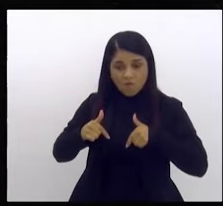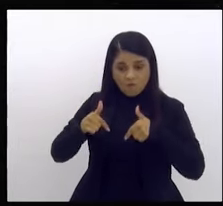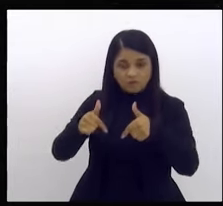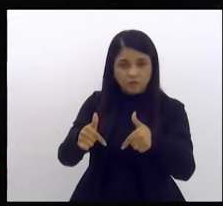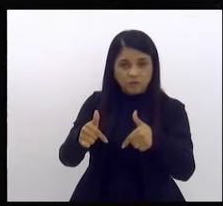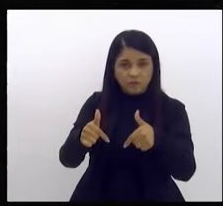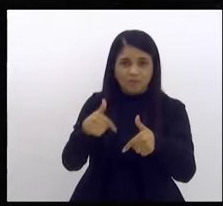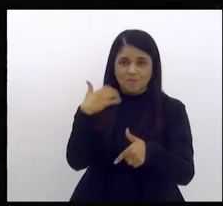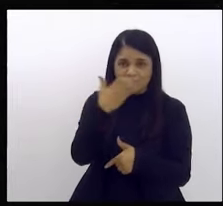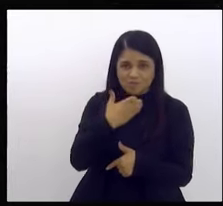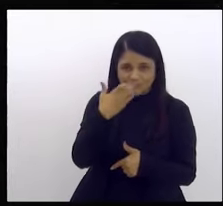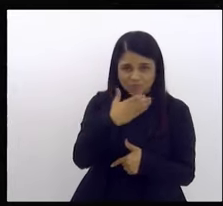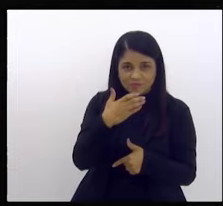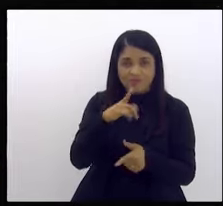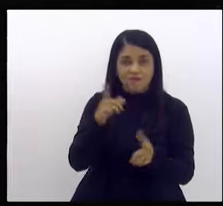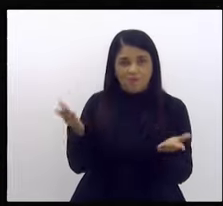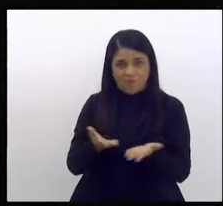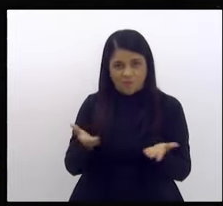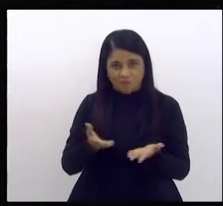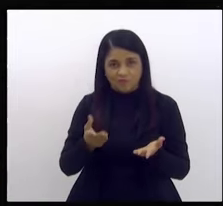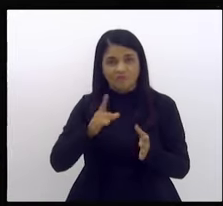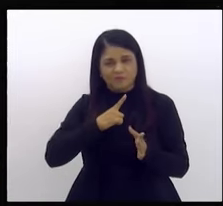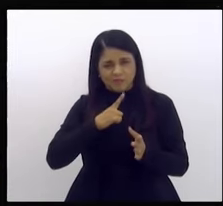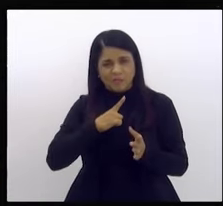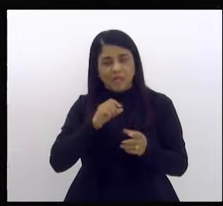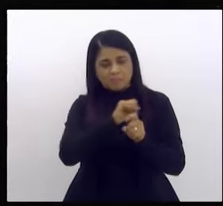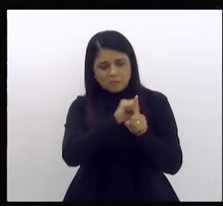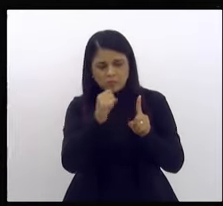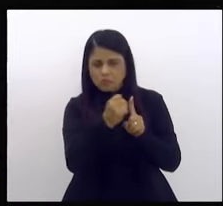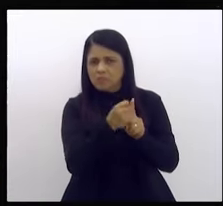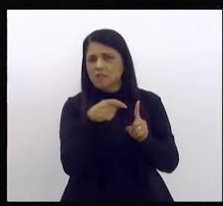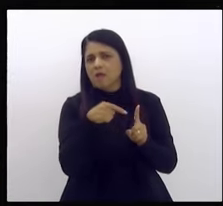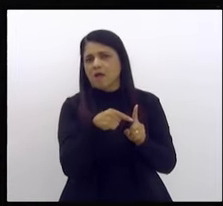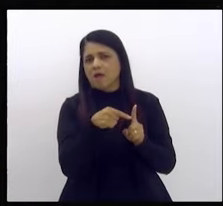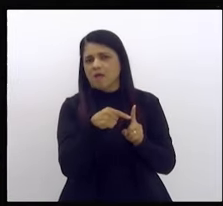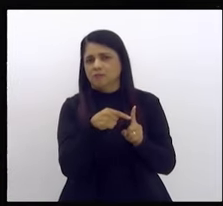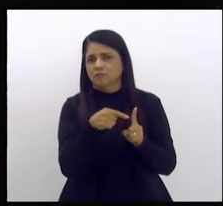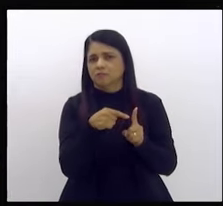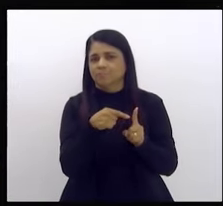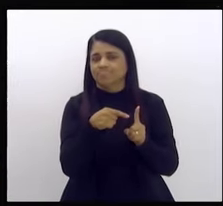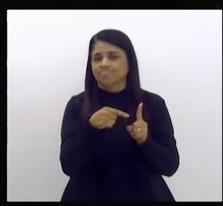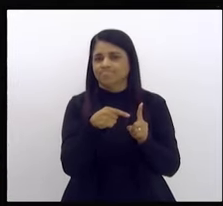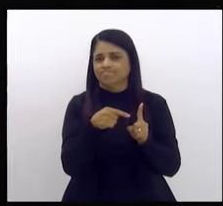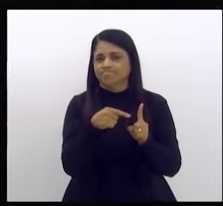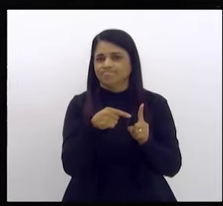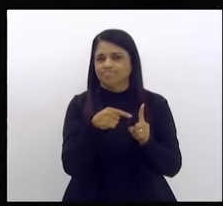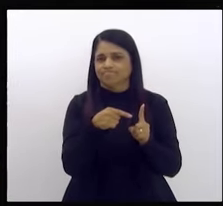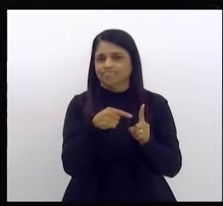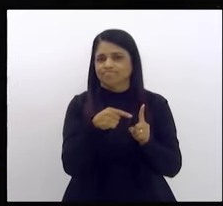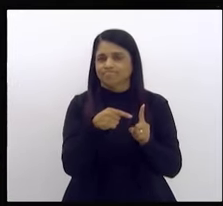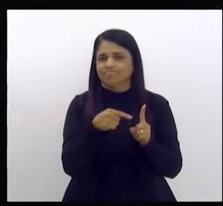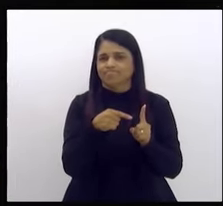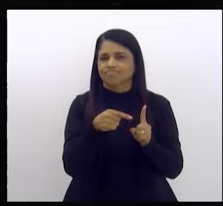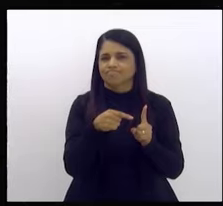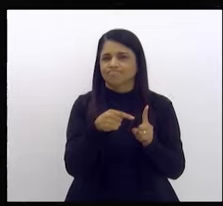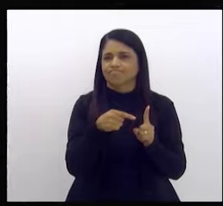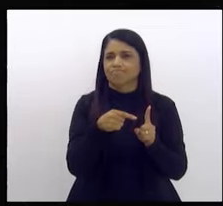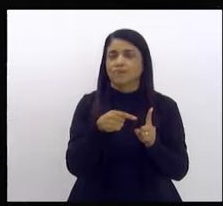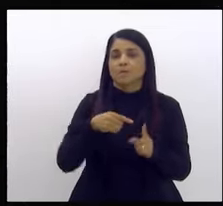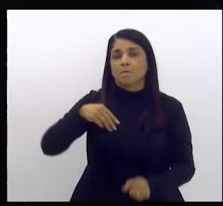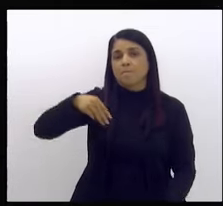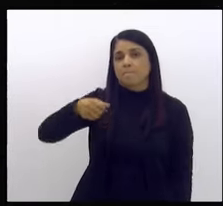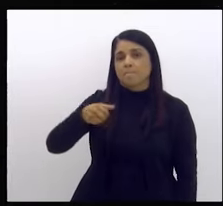hoje. Porque existe uma enorme parcela da nossa sociedade que é marginal, mas marginal não na